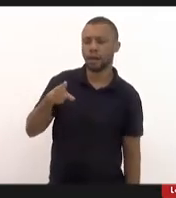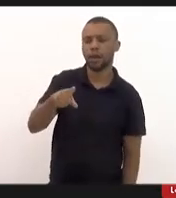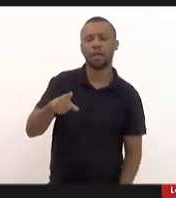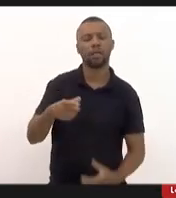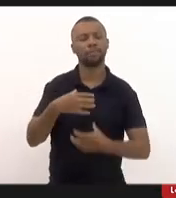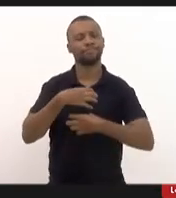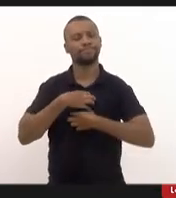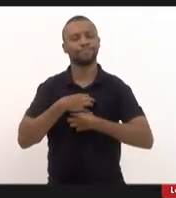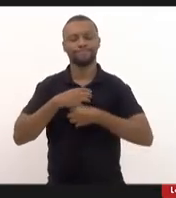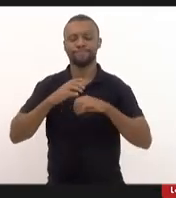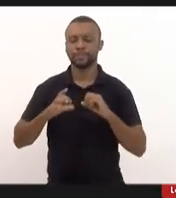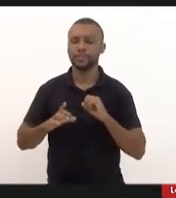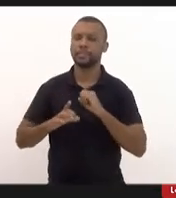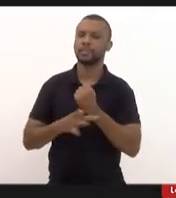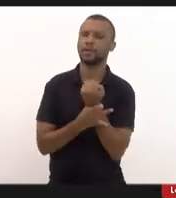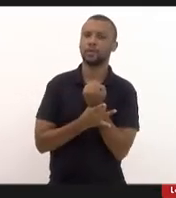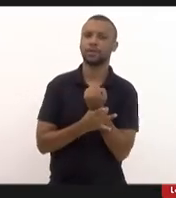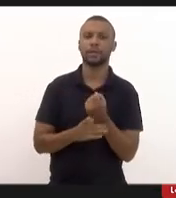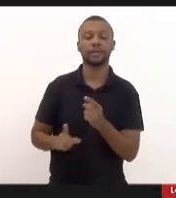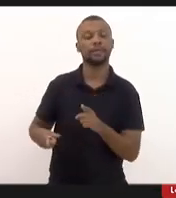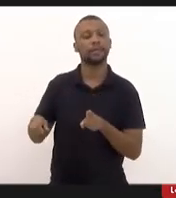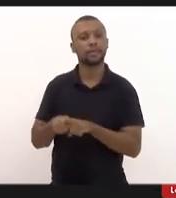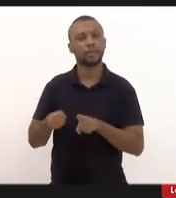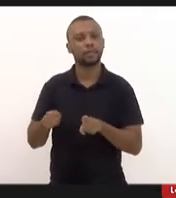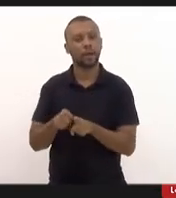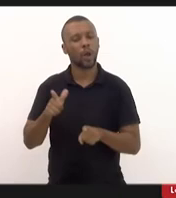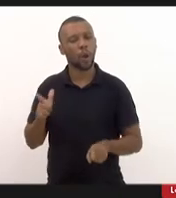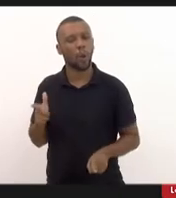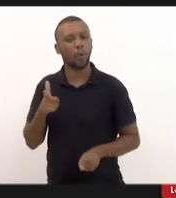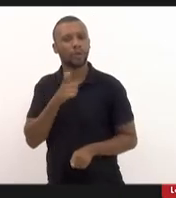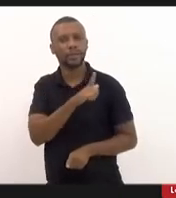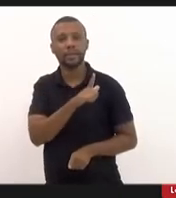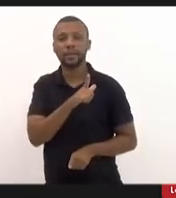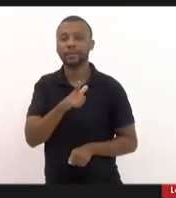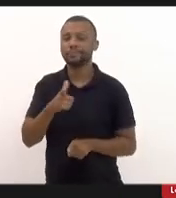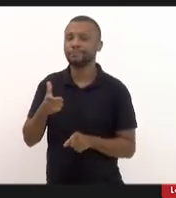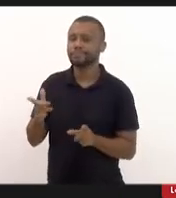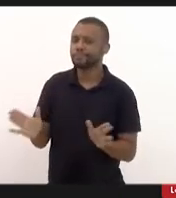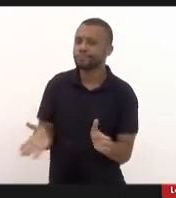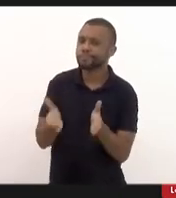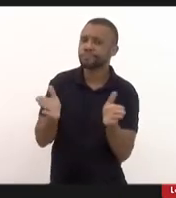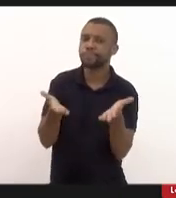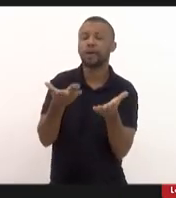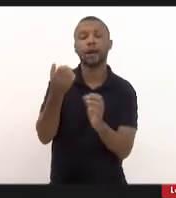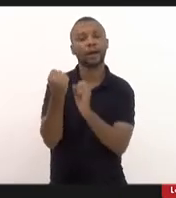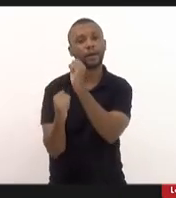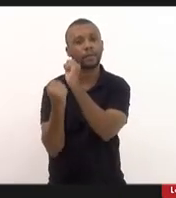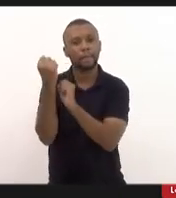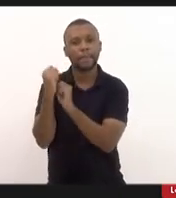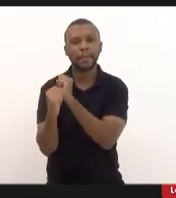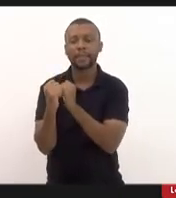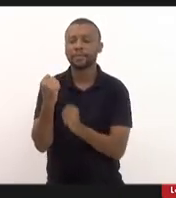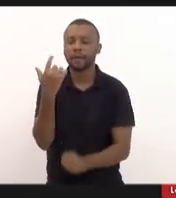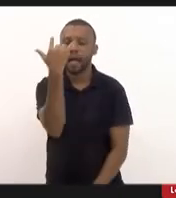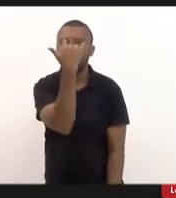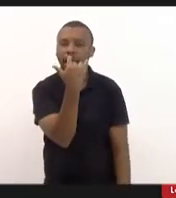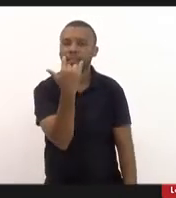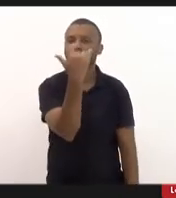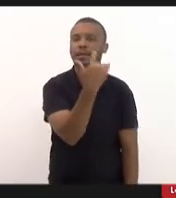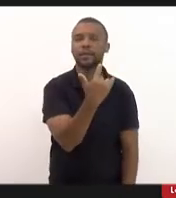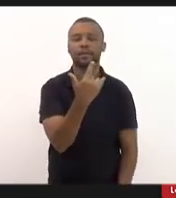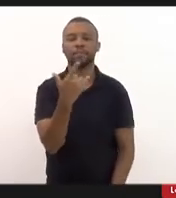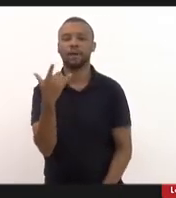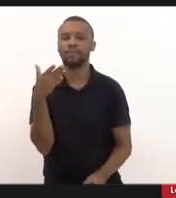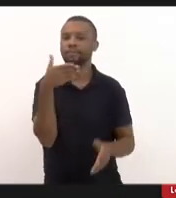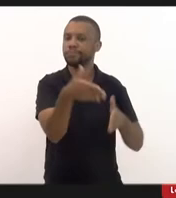que consiga fazer com que as empresas se sintam atraídas para isso. É como falou, não se tem